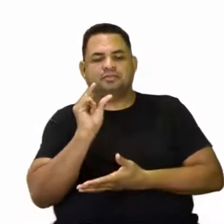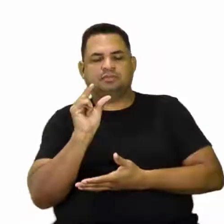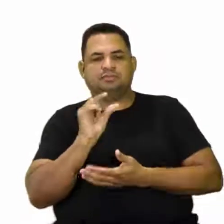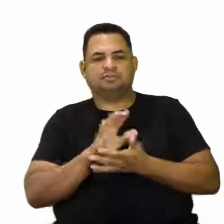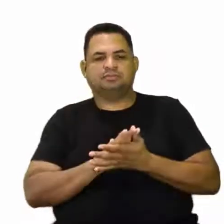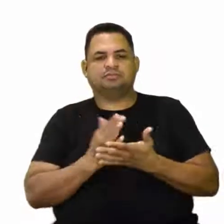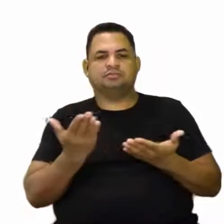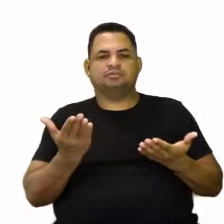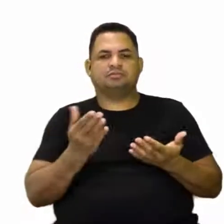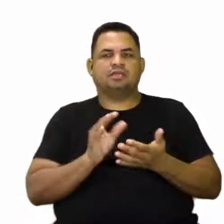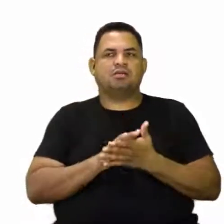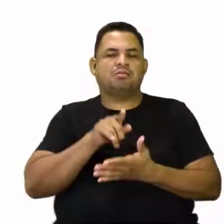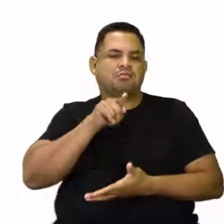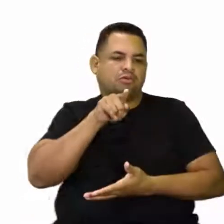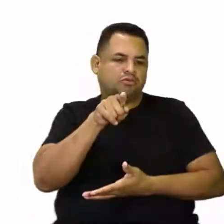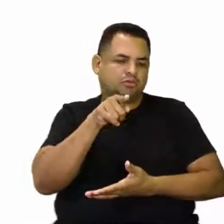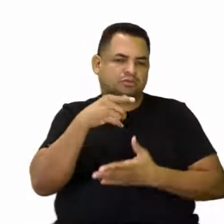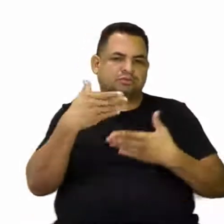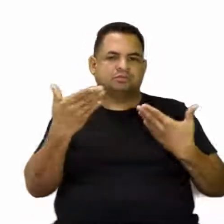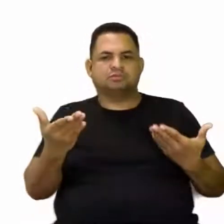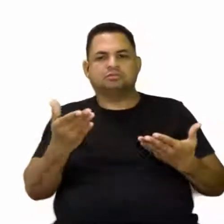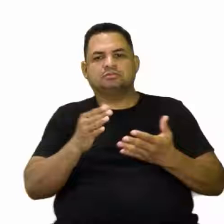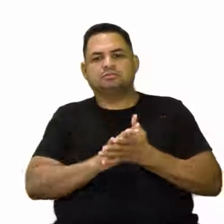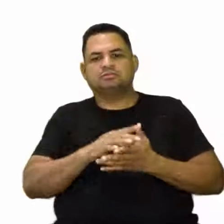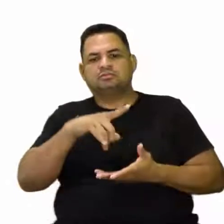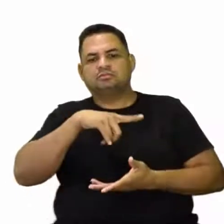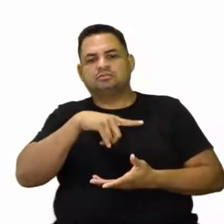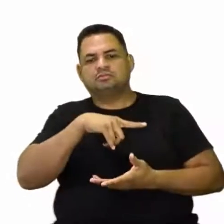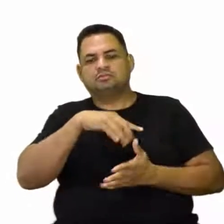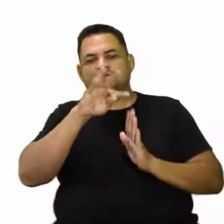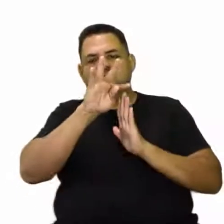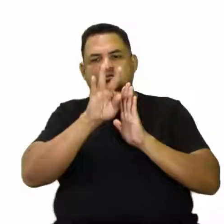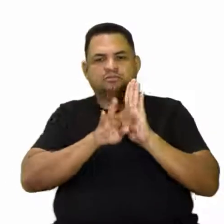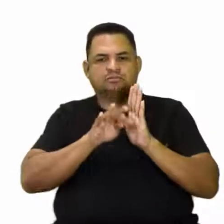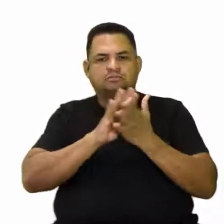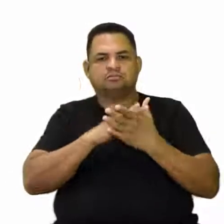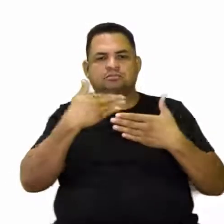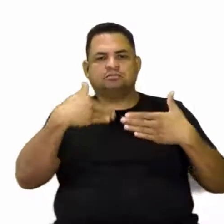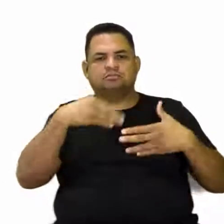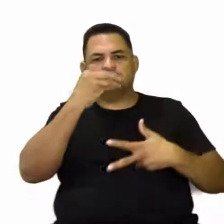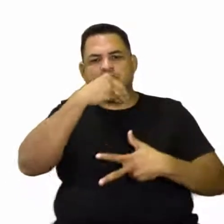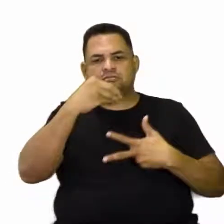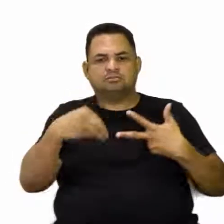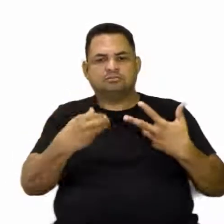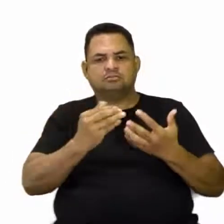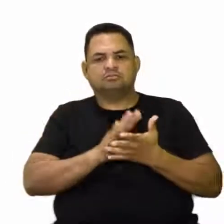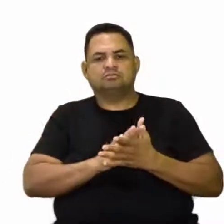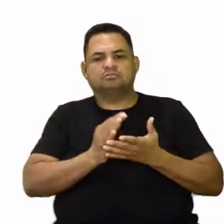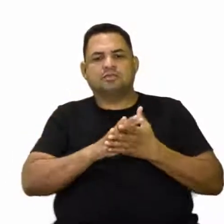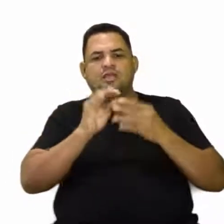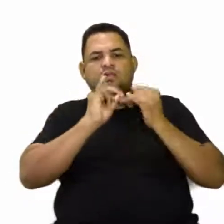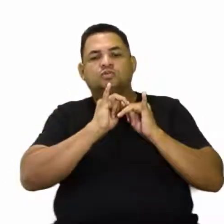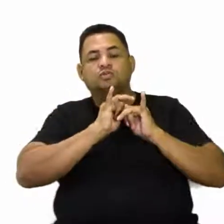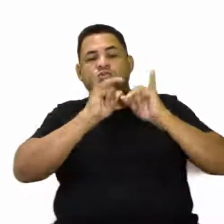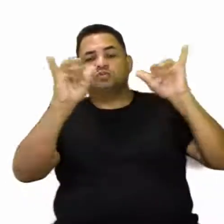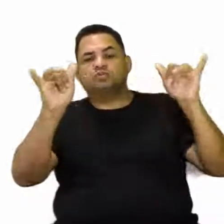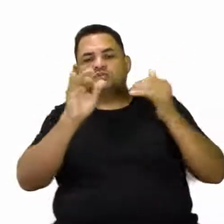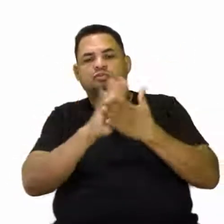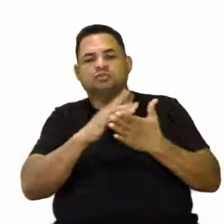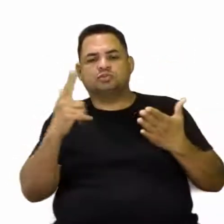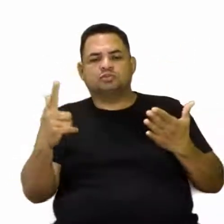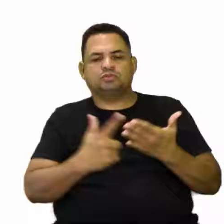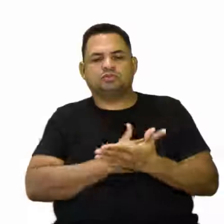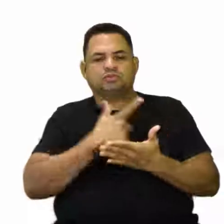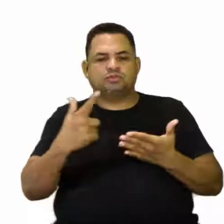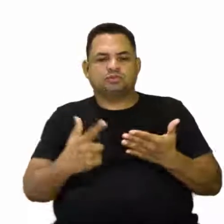Um sinal de pontuação. E ainda tem aqueles textos lá na prova do Enem, geralmente notícias de jornal,